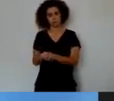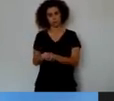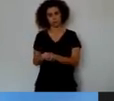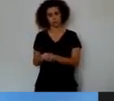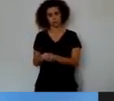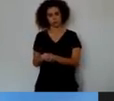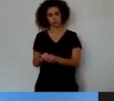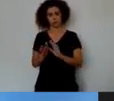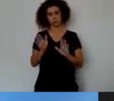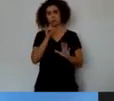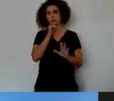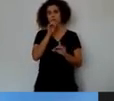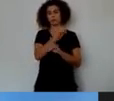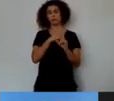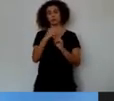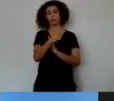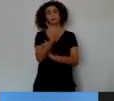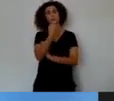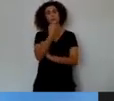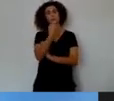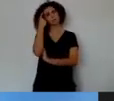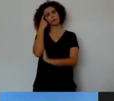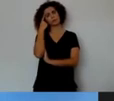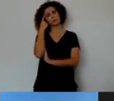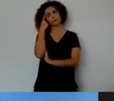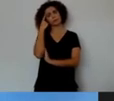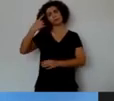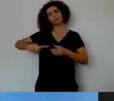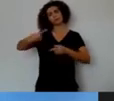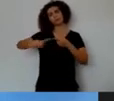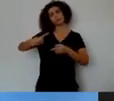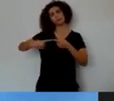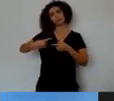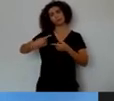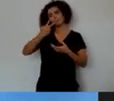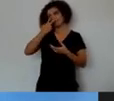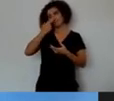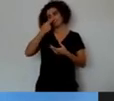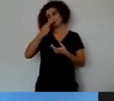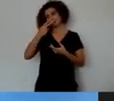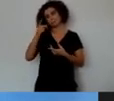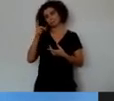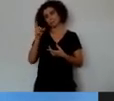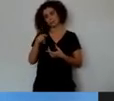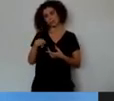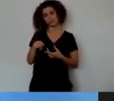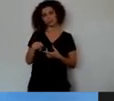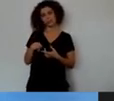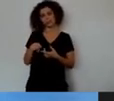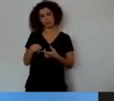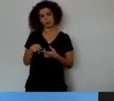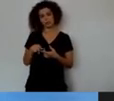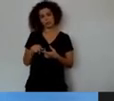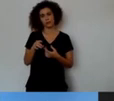nossa sociedade, a gente vai pensar, por exemplo, essas discussões às vezes vêm muito no sentido assim, de idade adulta, né? Então, o